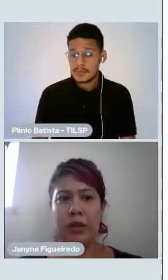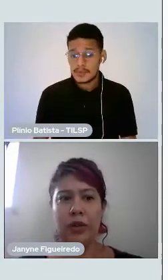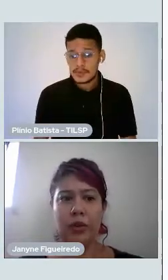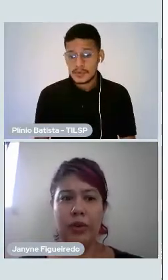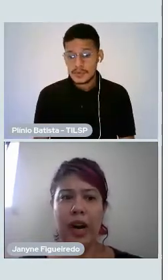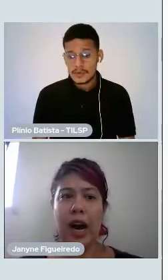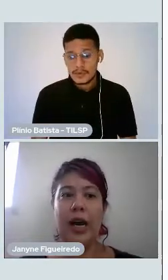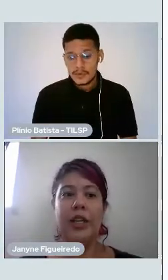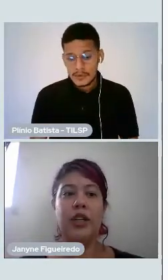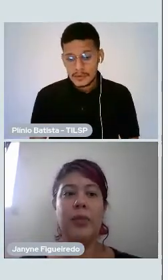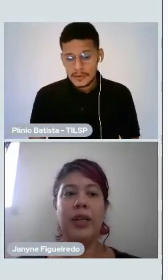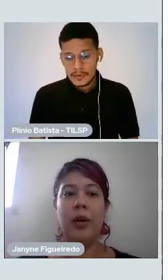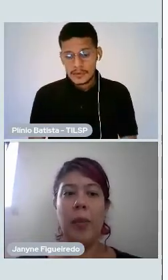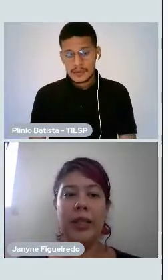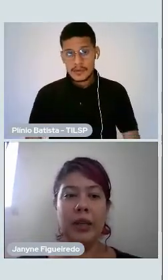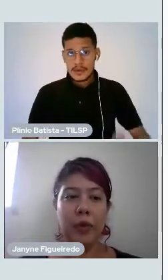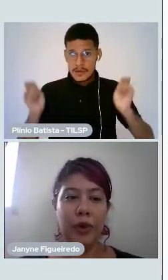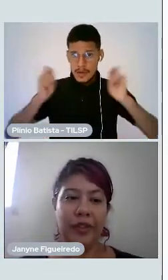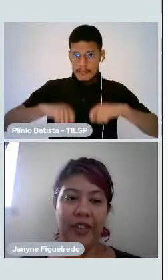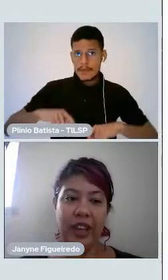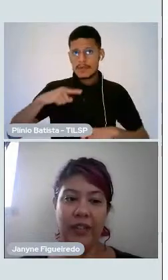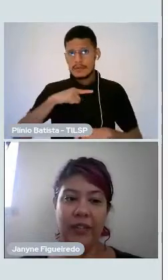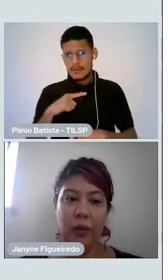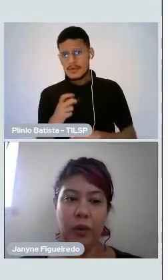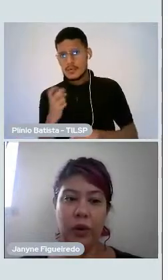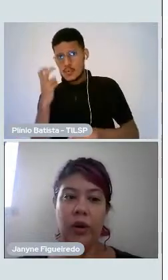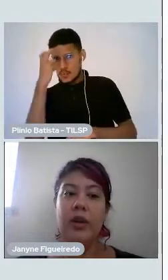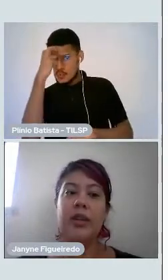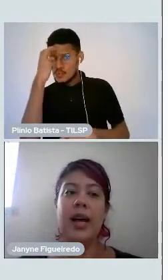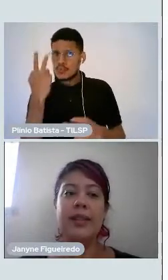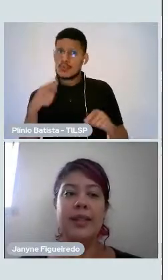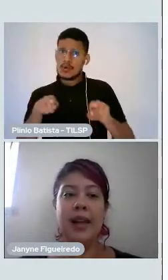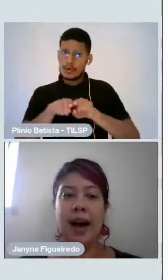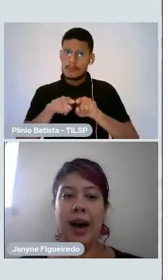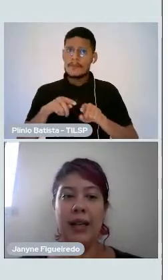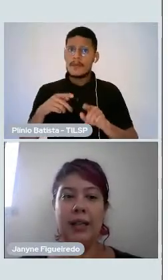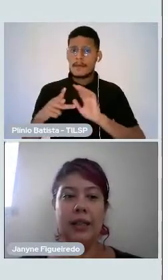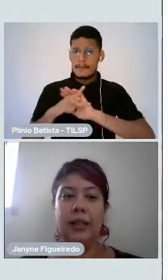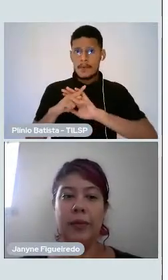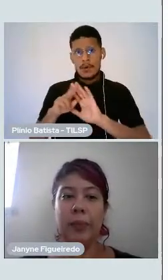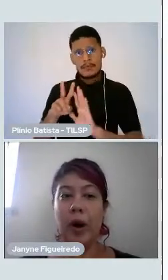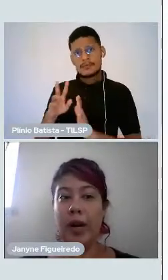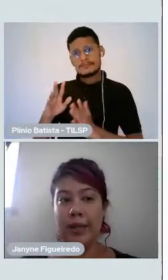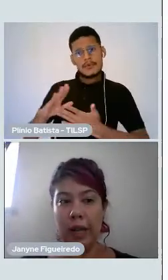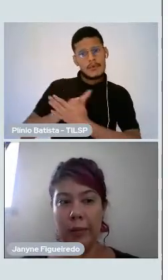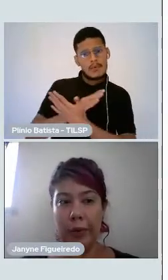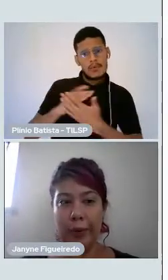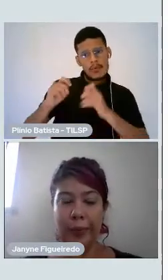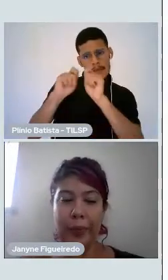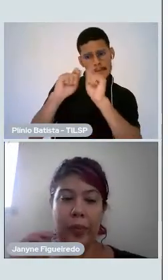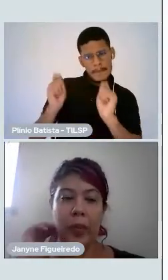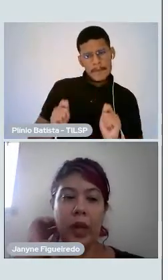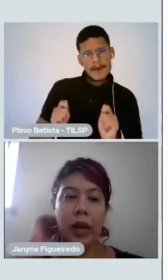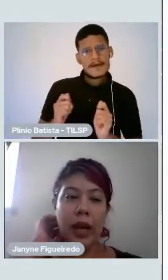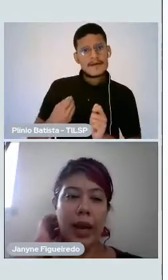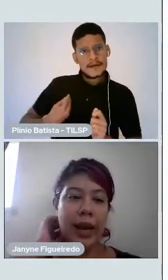manter aspectos culturais, de manter o patrimônio vivo da cidade, por